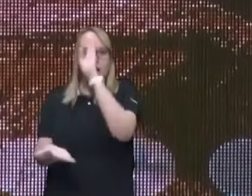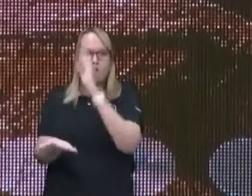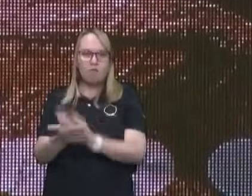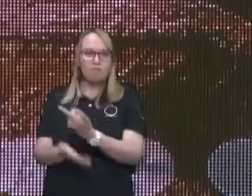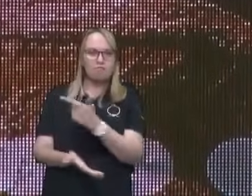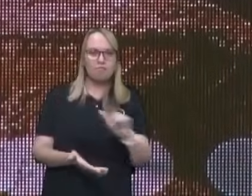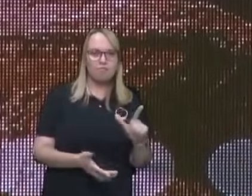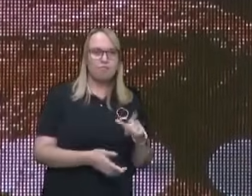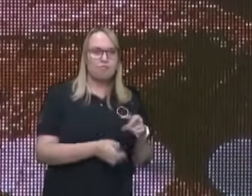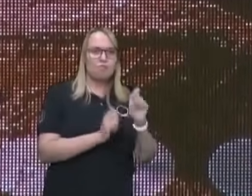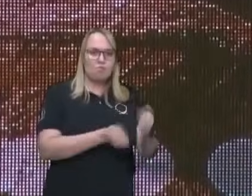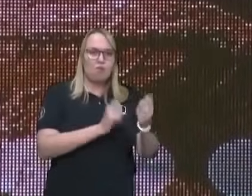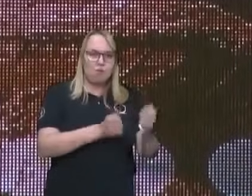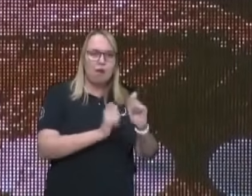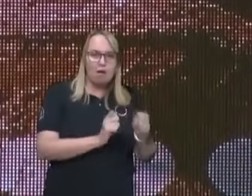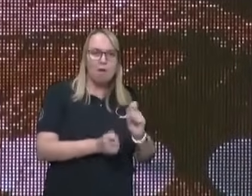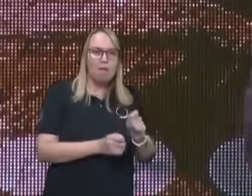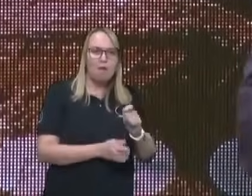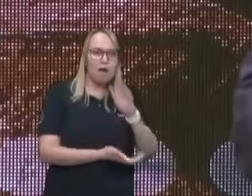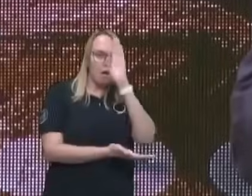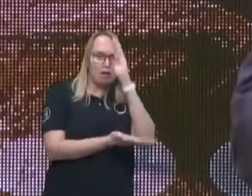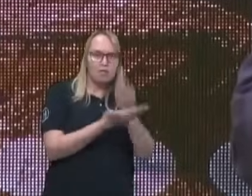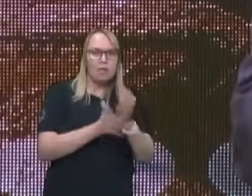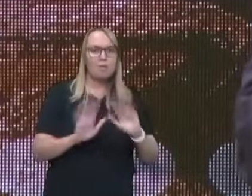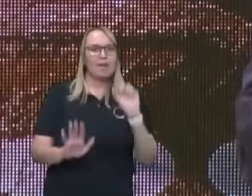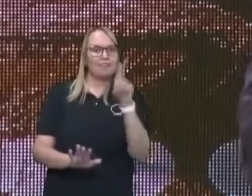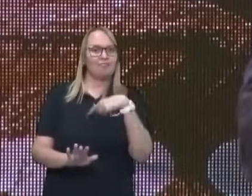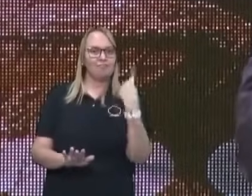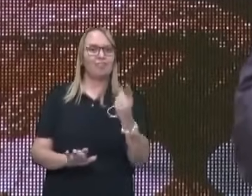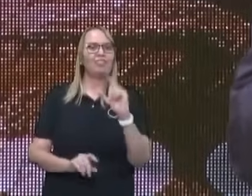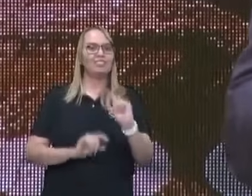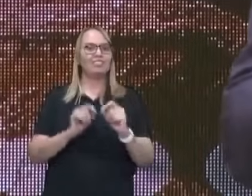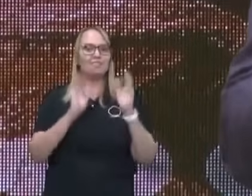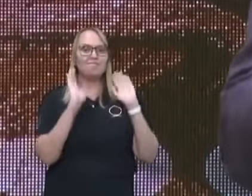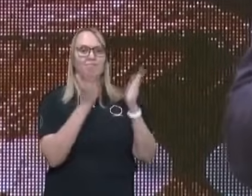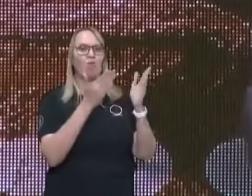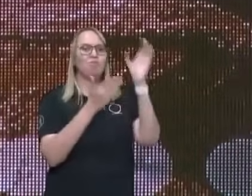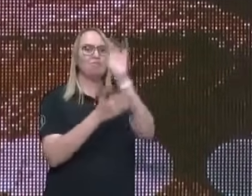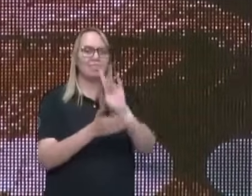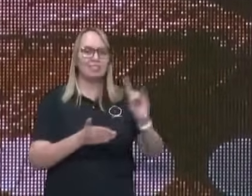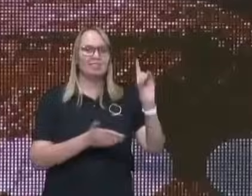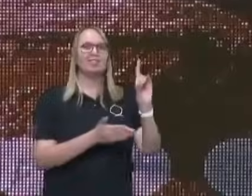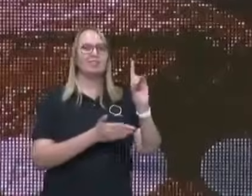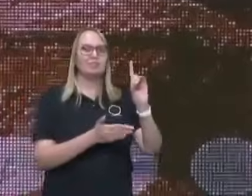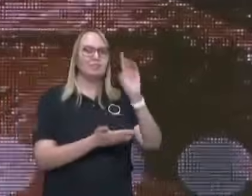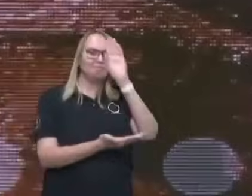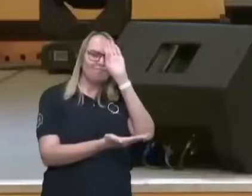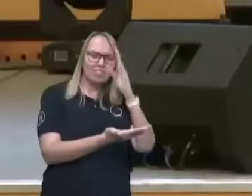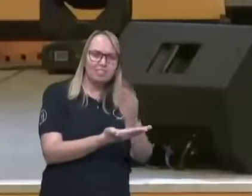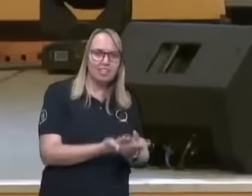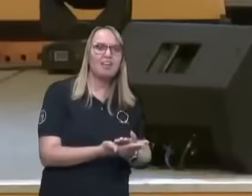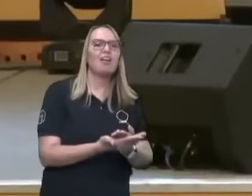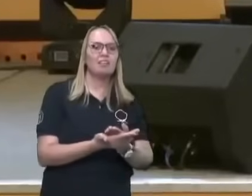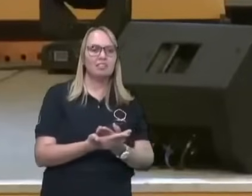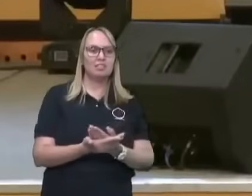em cavalos, mas nós faremos menção do nome do Senhor nosso Deus. Uns